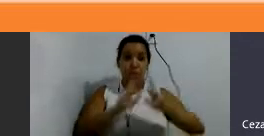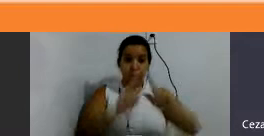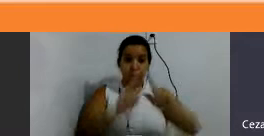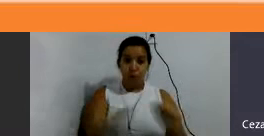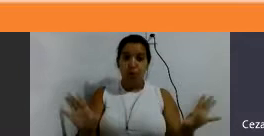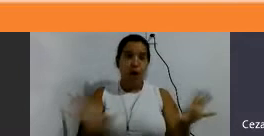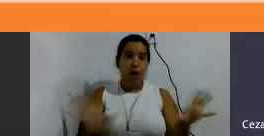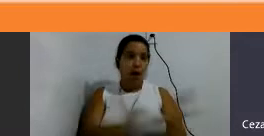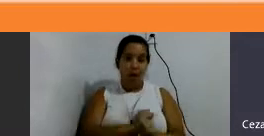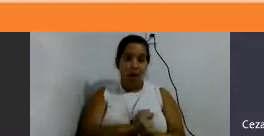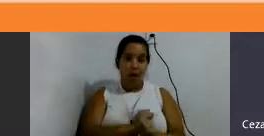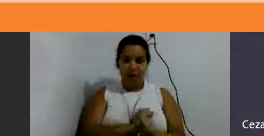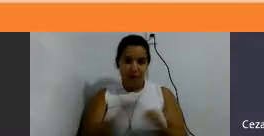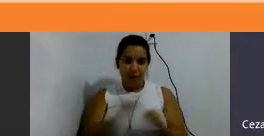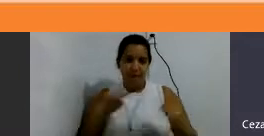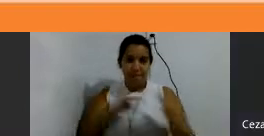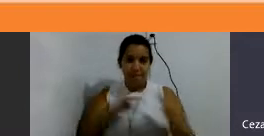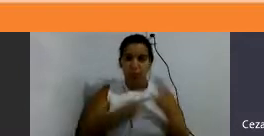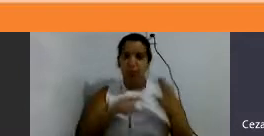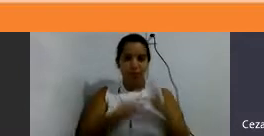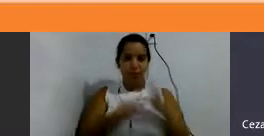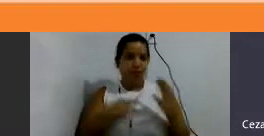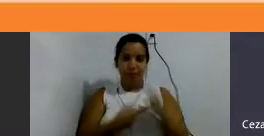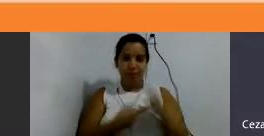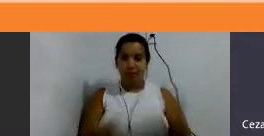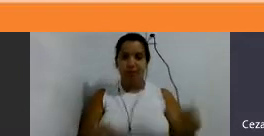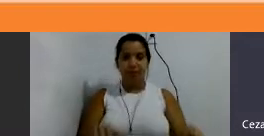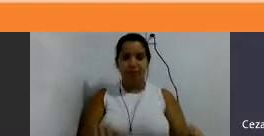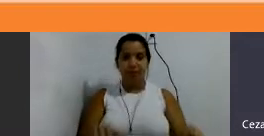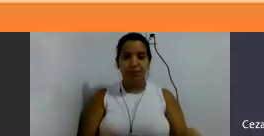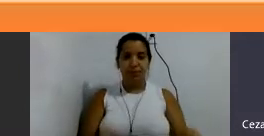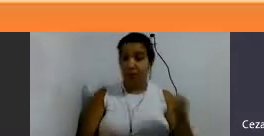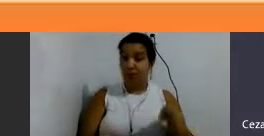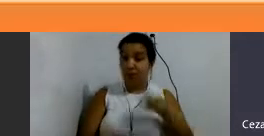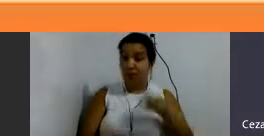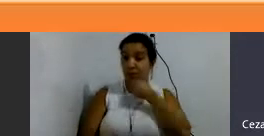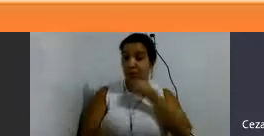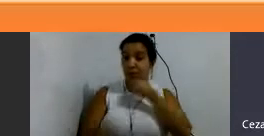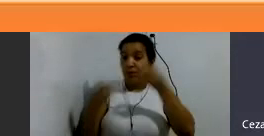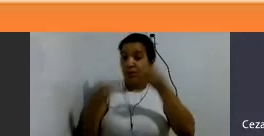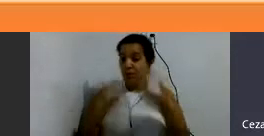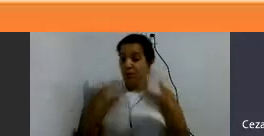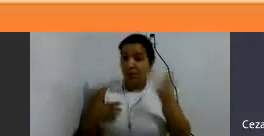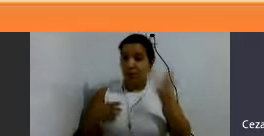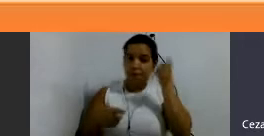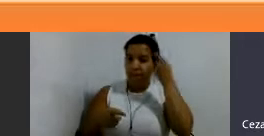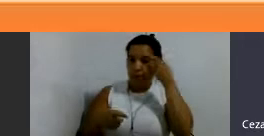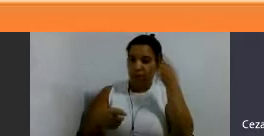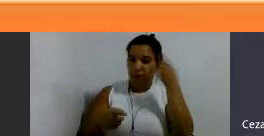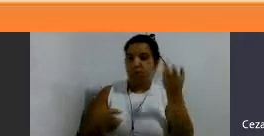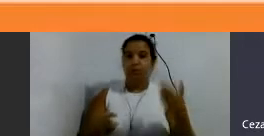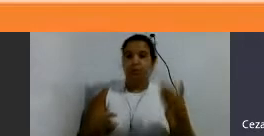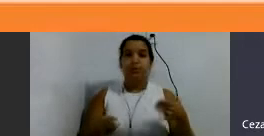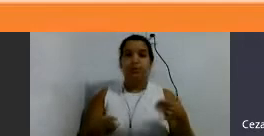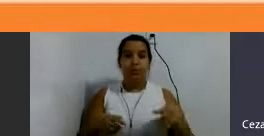Então, aí ele vai se multiplicar. Se a gente for pensar, a gente